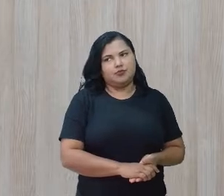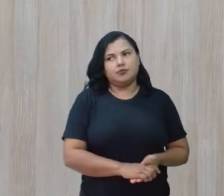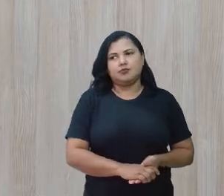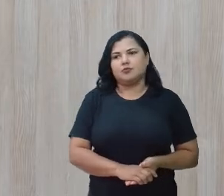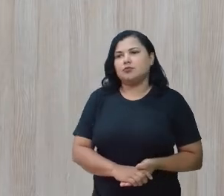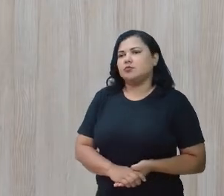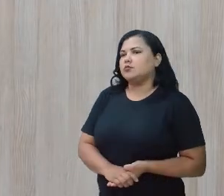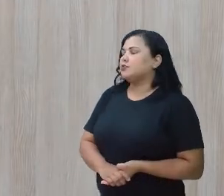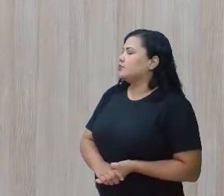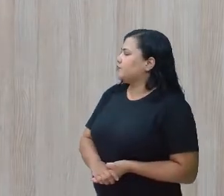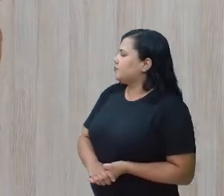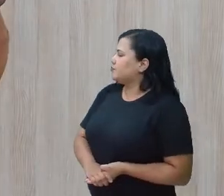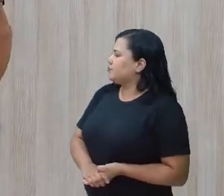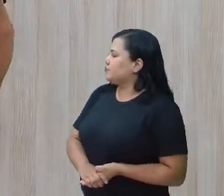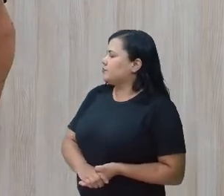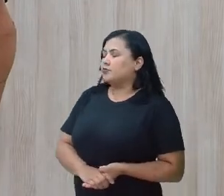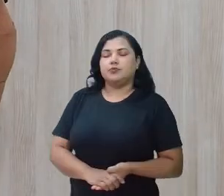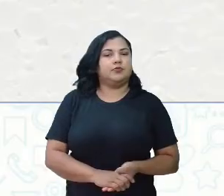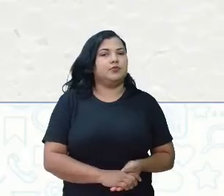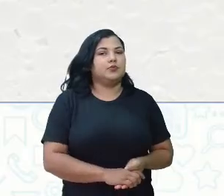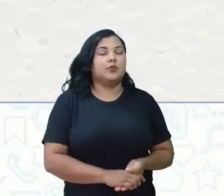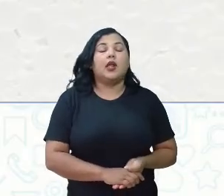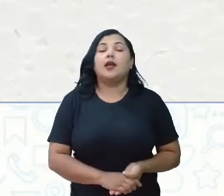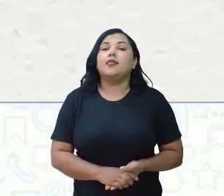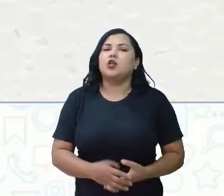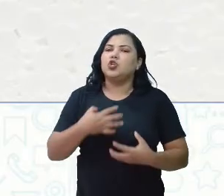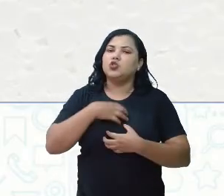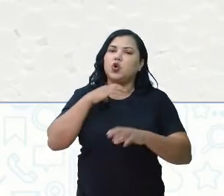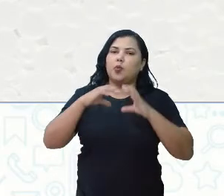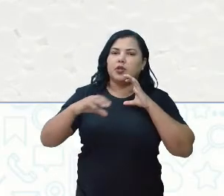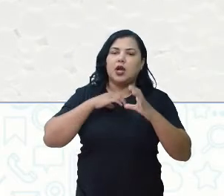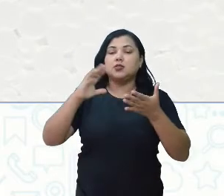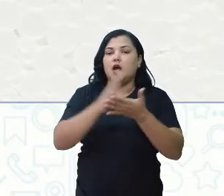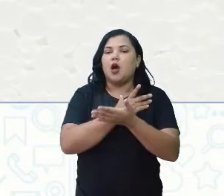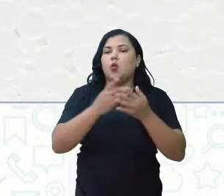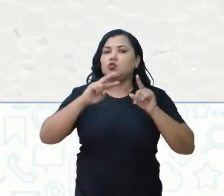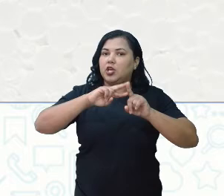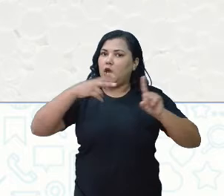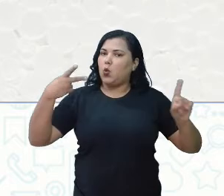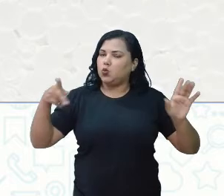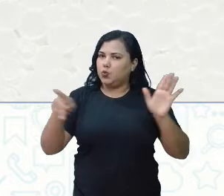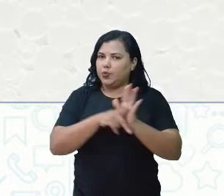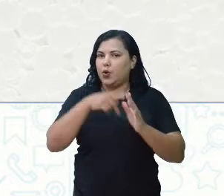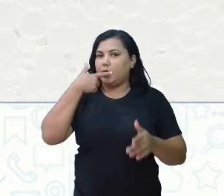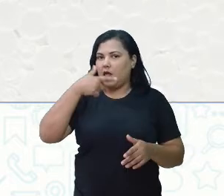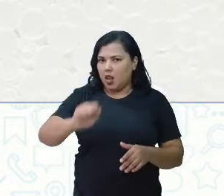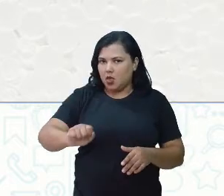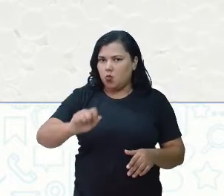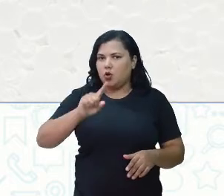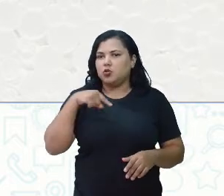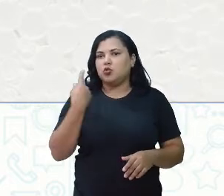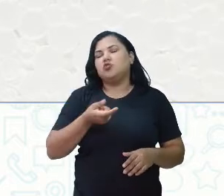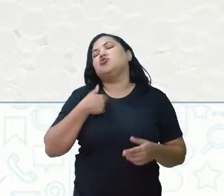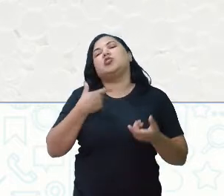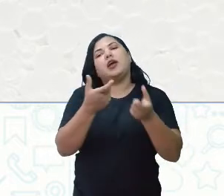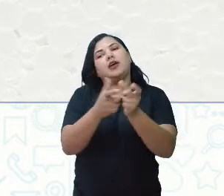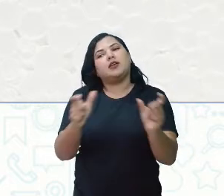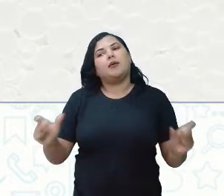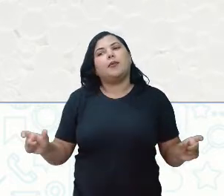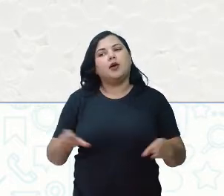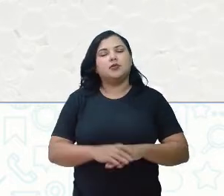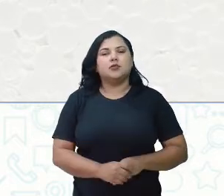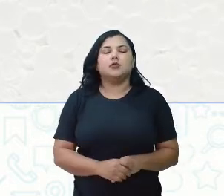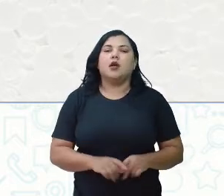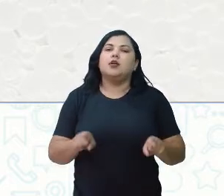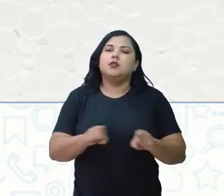certo? Ó, além da forma de comunicação, alguns mecanismos da língua, né, e aqui a gente chega um pouquinho mais na gramática,